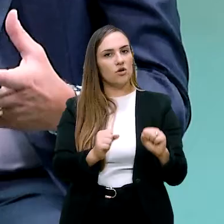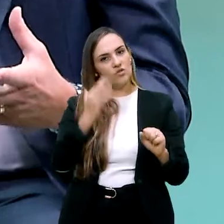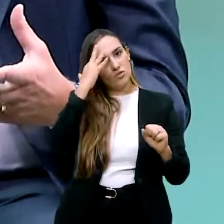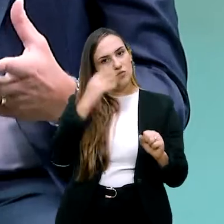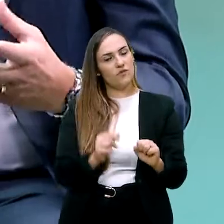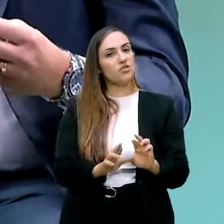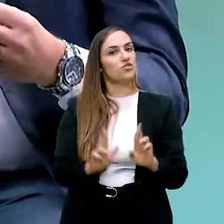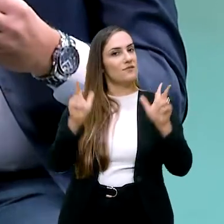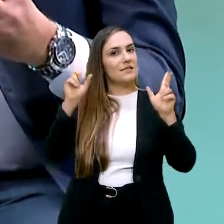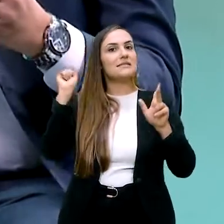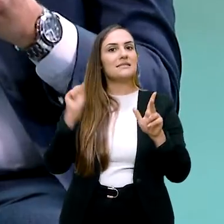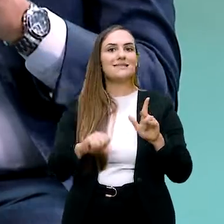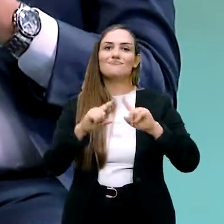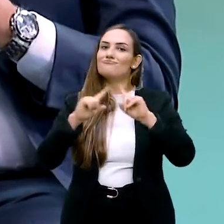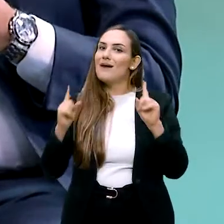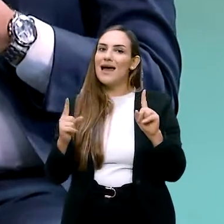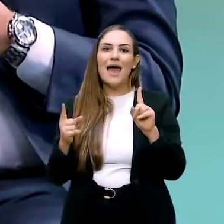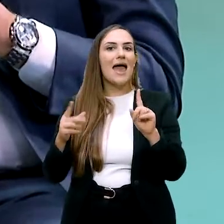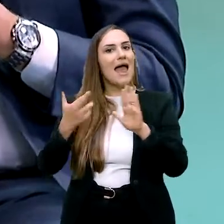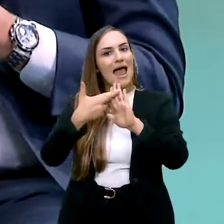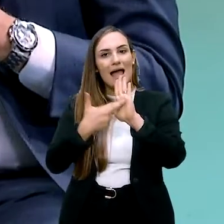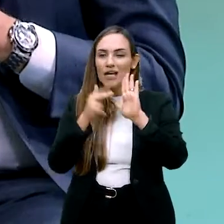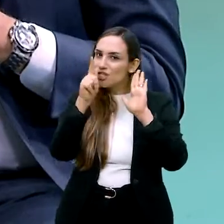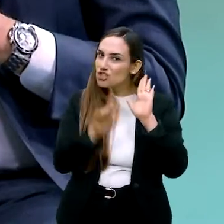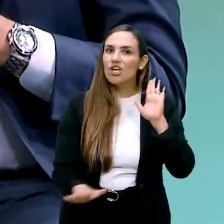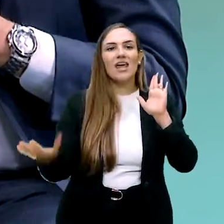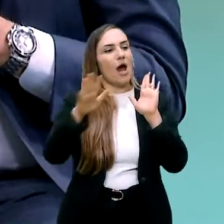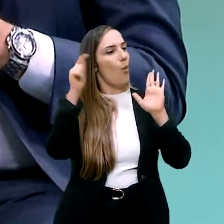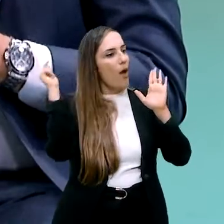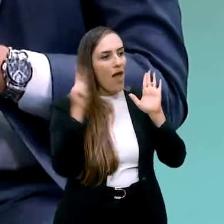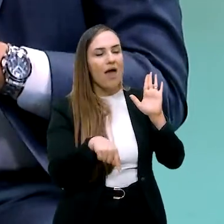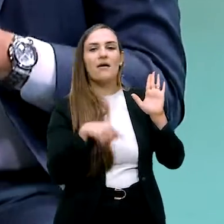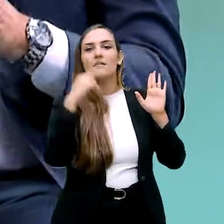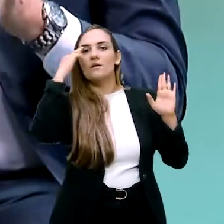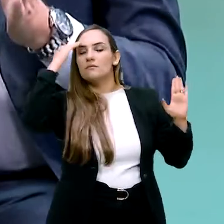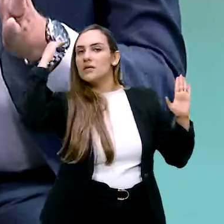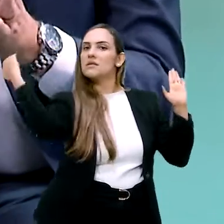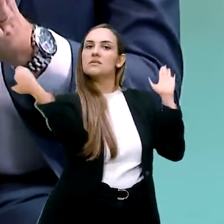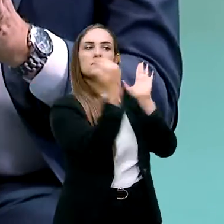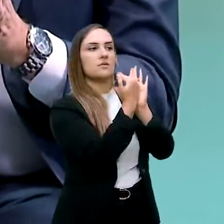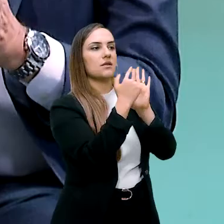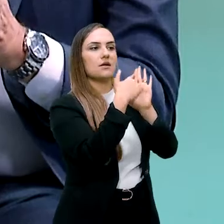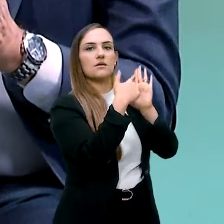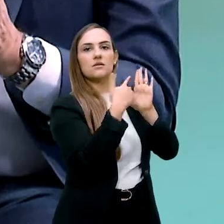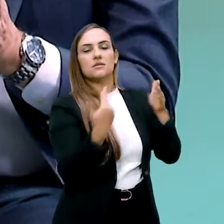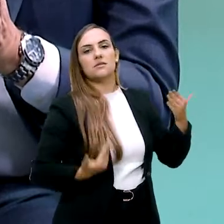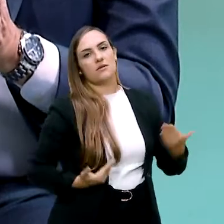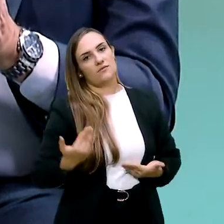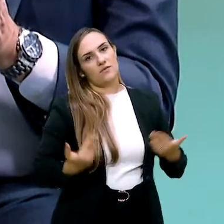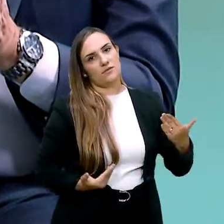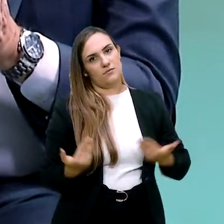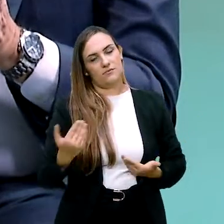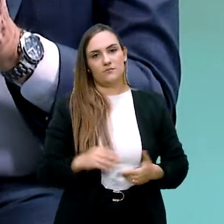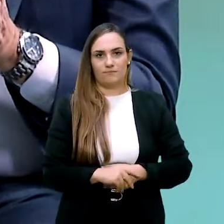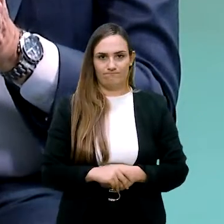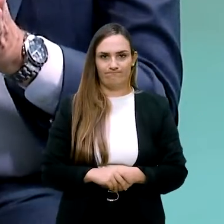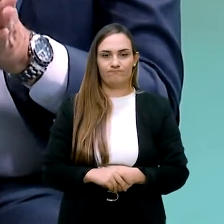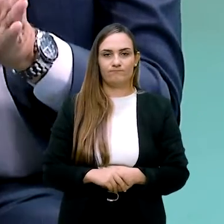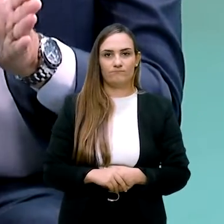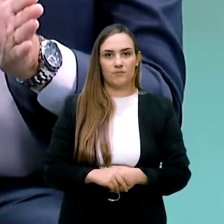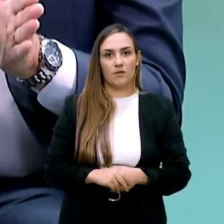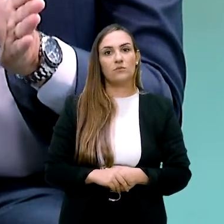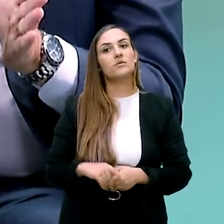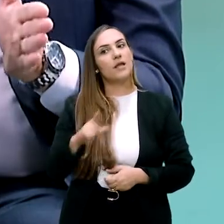decisão diferente. Então, nós temos uma orientação do Superior Tribunal de Justiça que estabeleceu